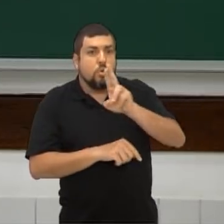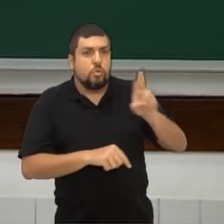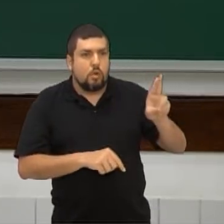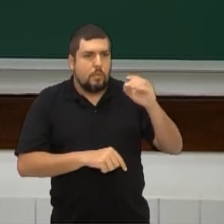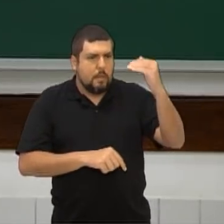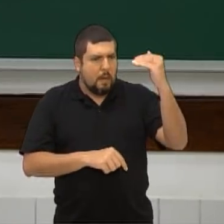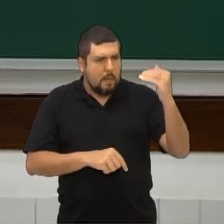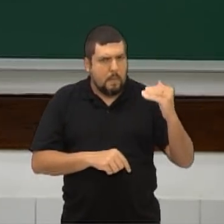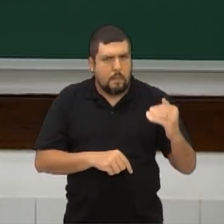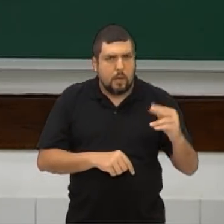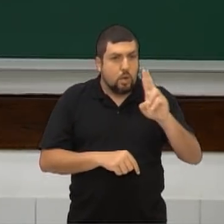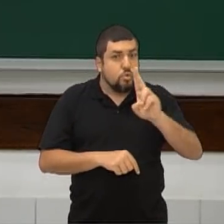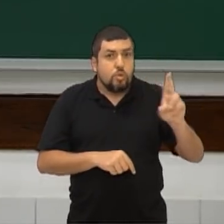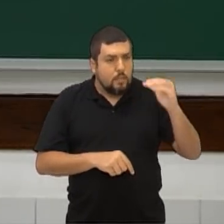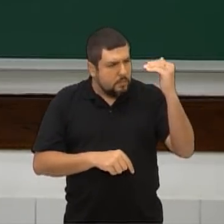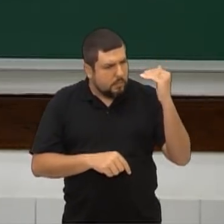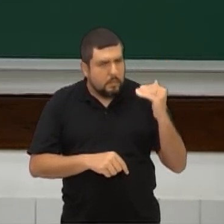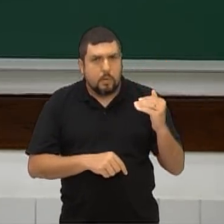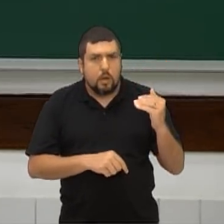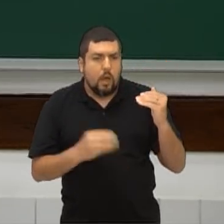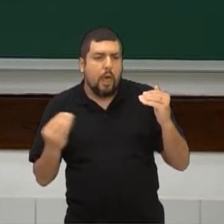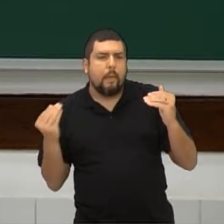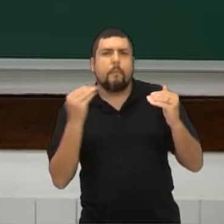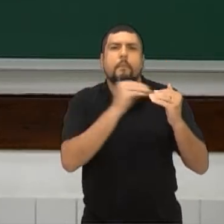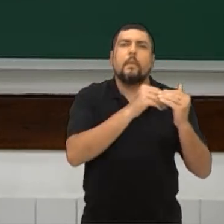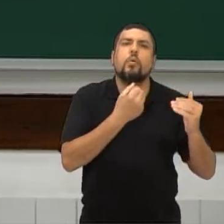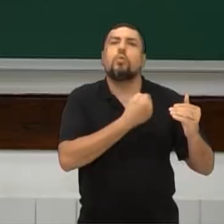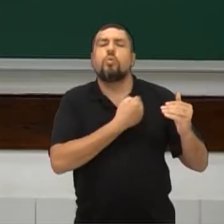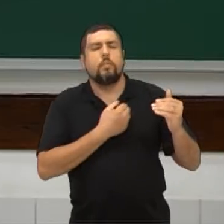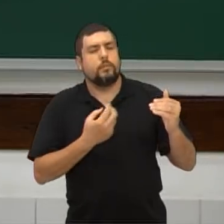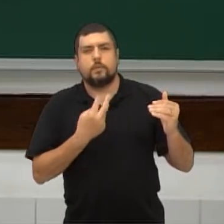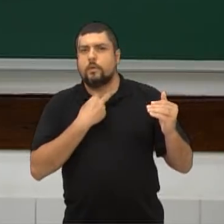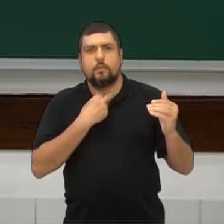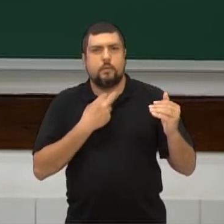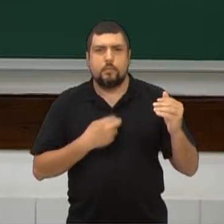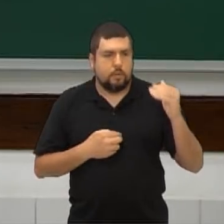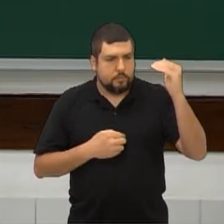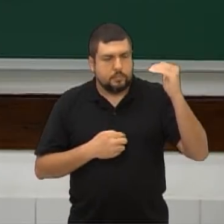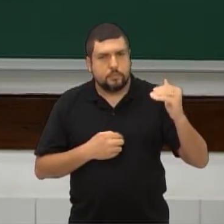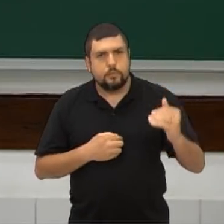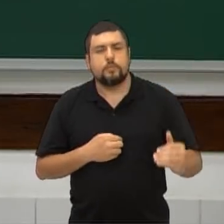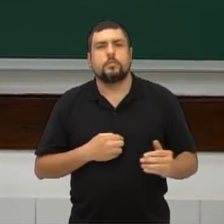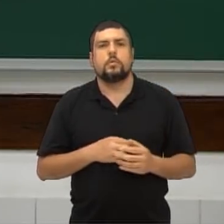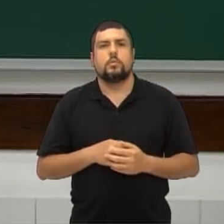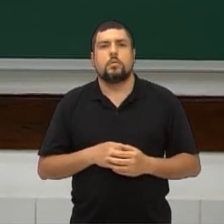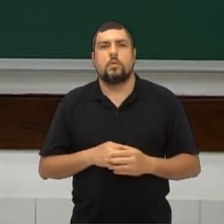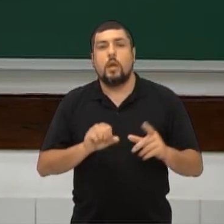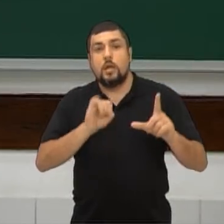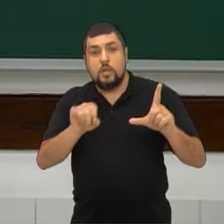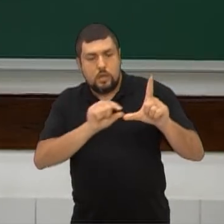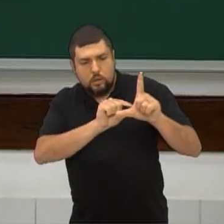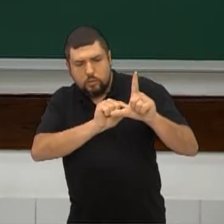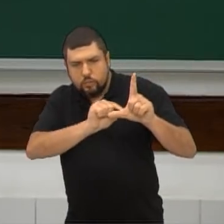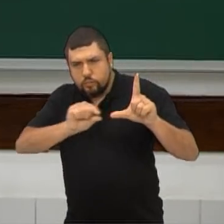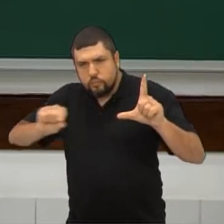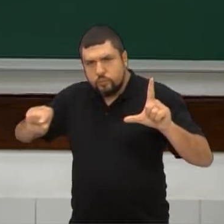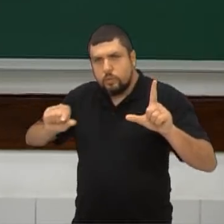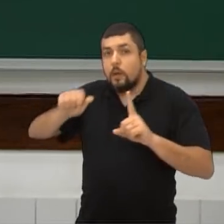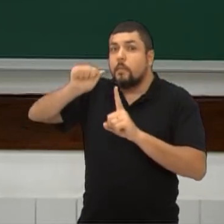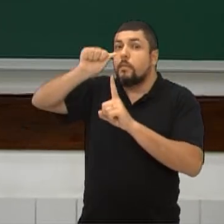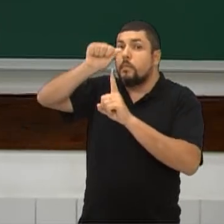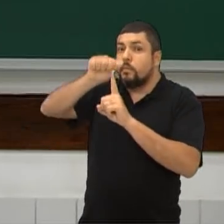cidades, não podia ter o tamanho da cidade naquela coluna. Aqui, se o eixo é inteiro sobre os meses, vocês não vão